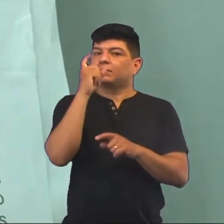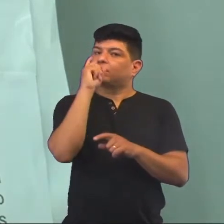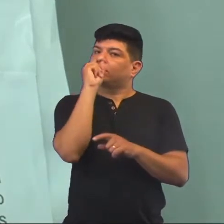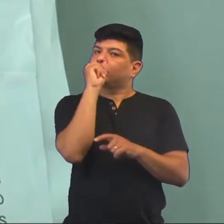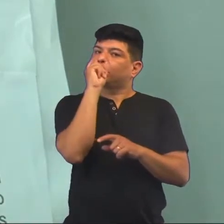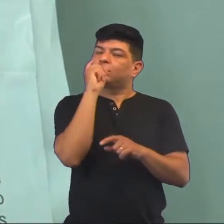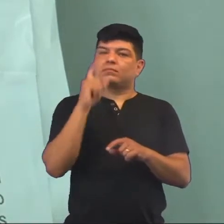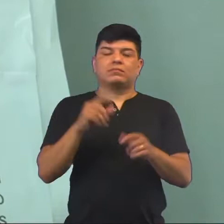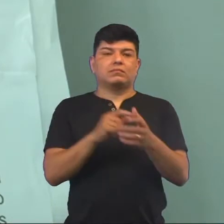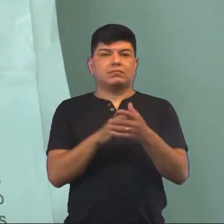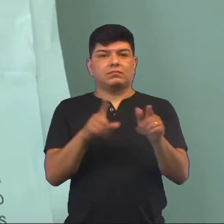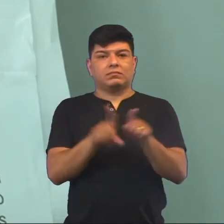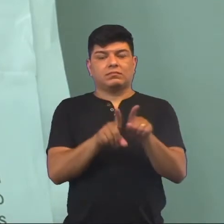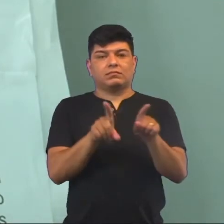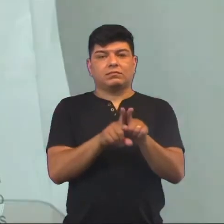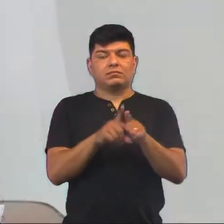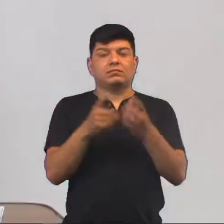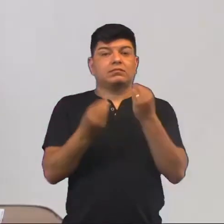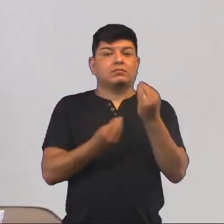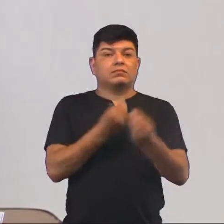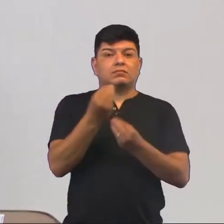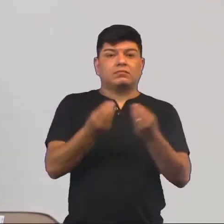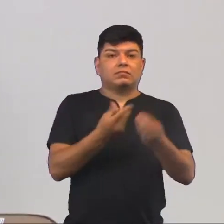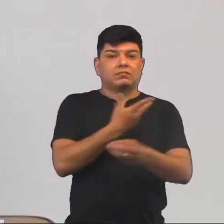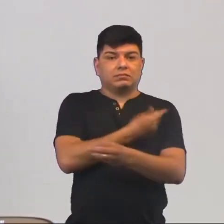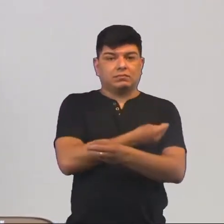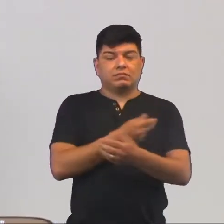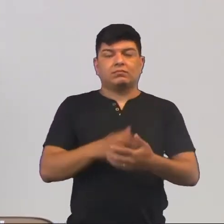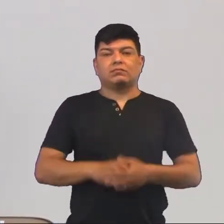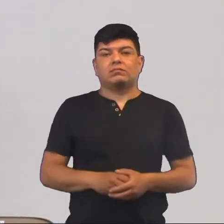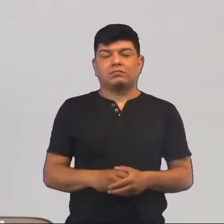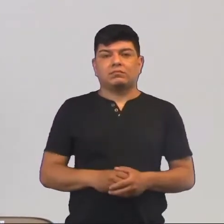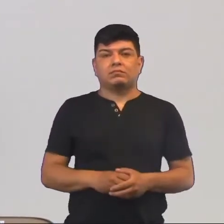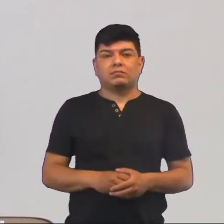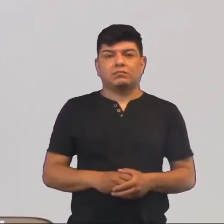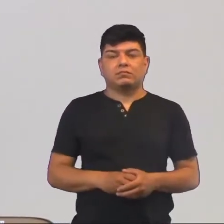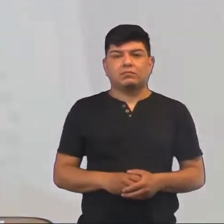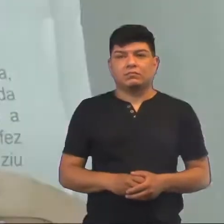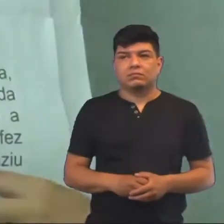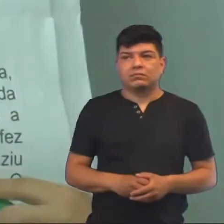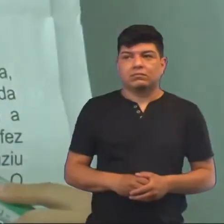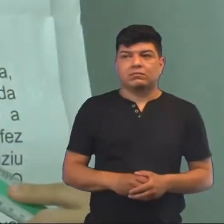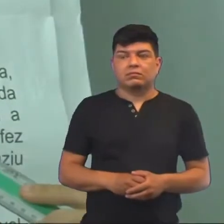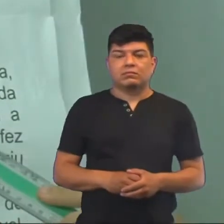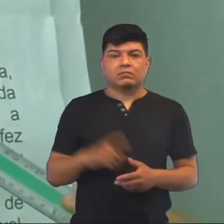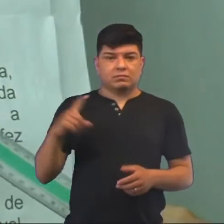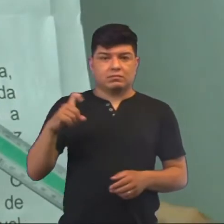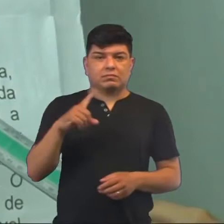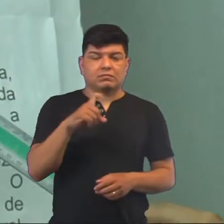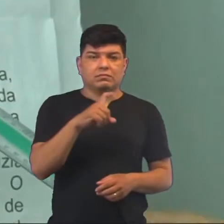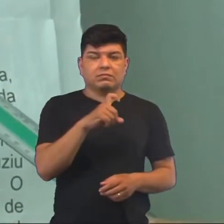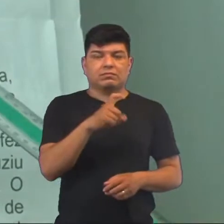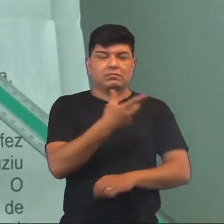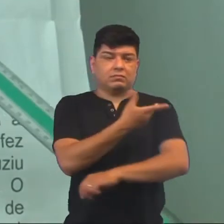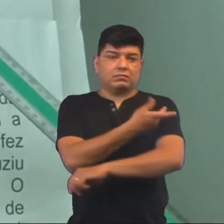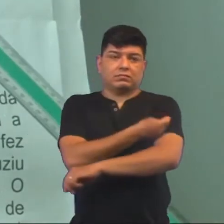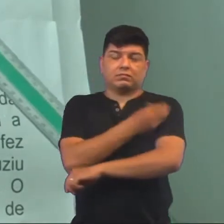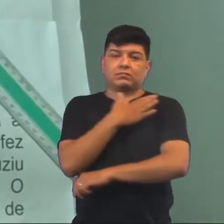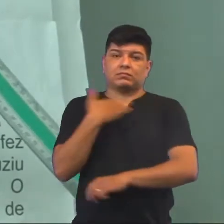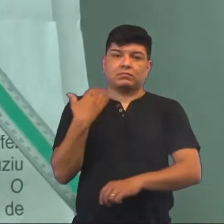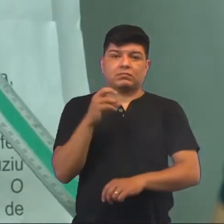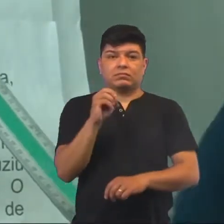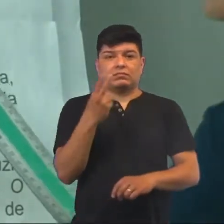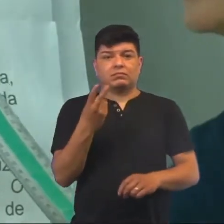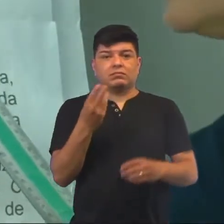nariz. Isso são as formas da gente poder se vacinar, ok? A bactéria de uma vacina está